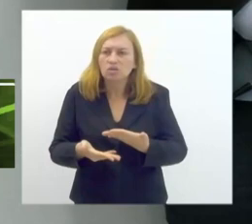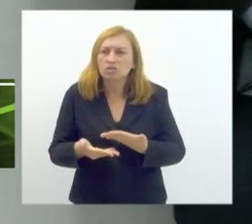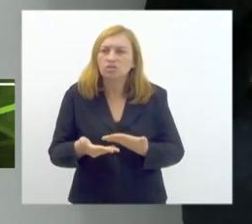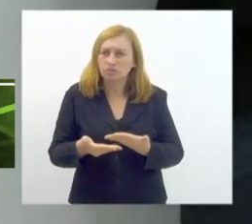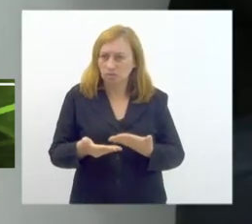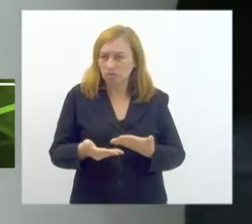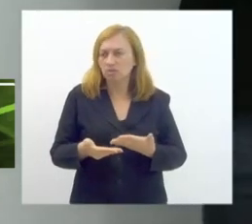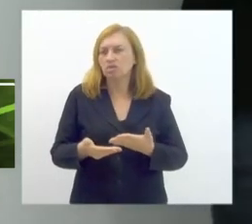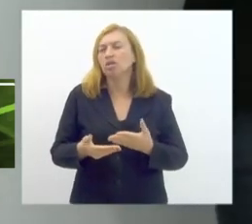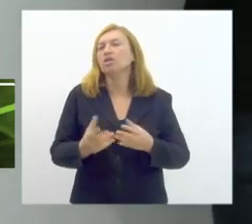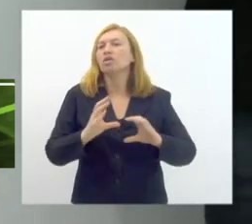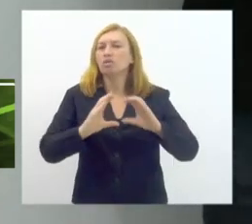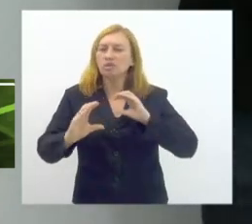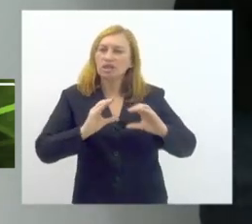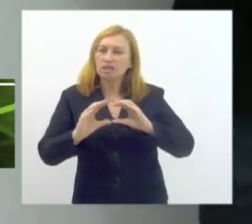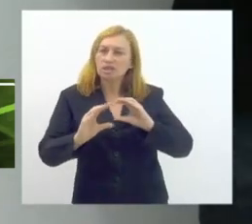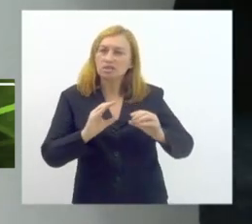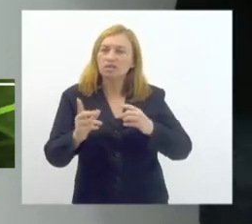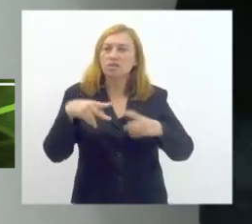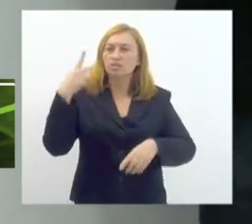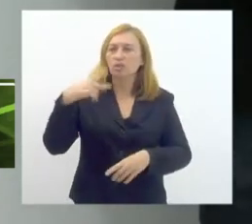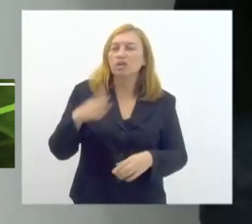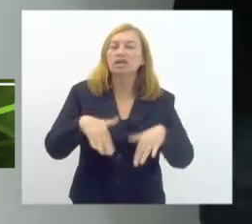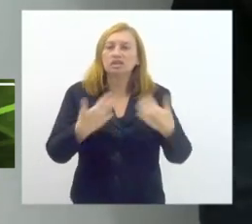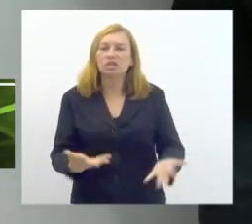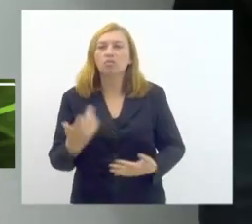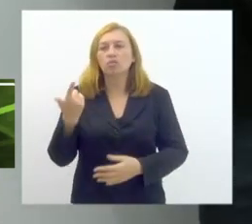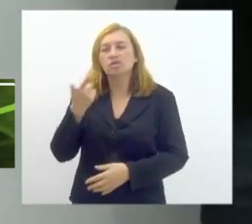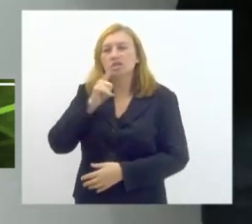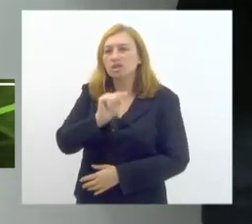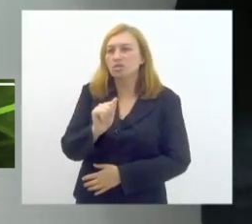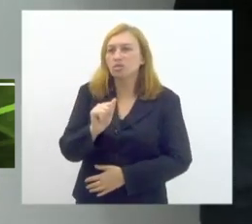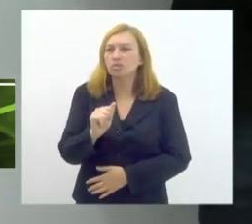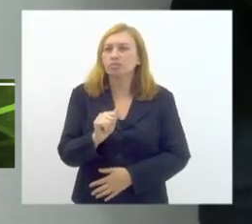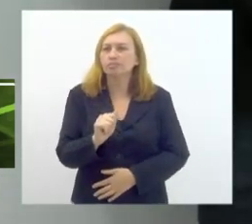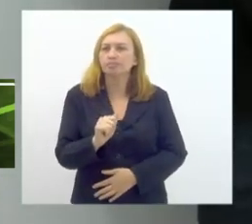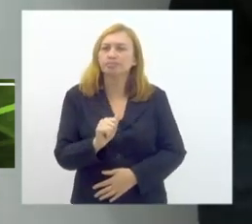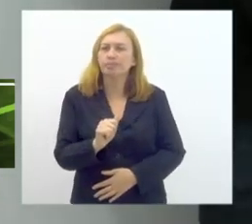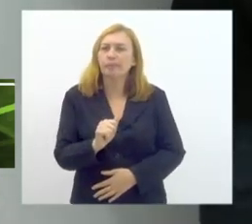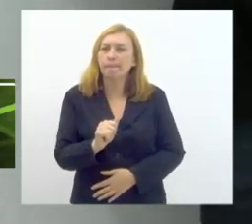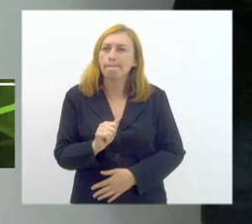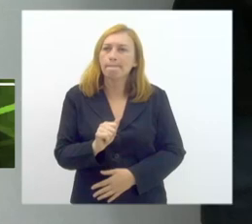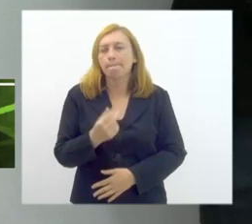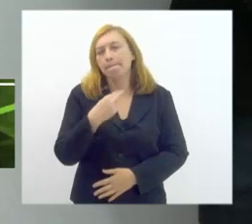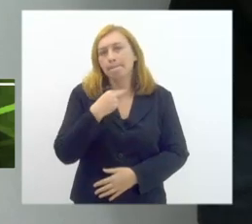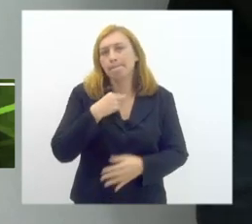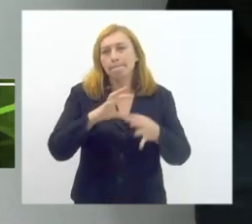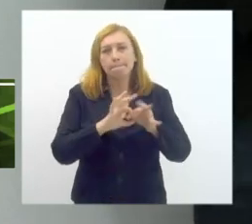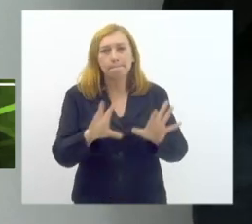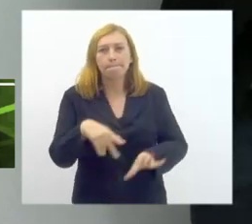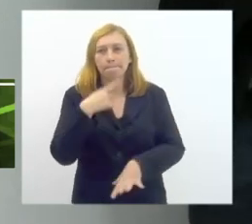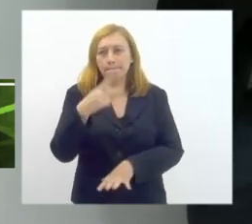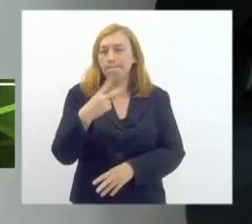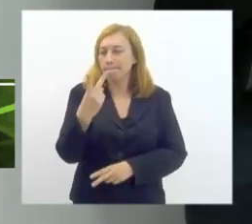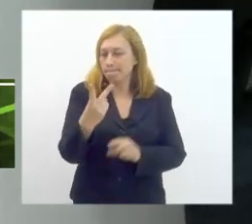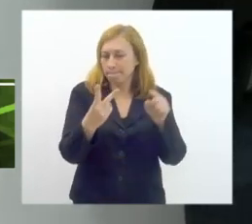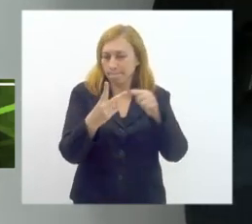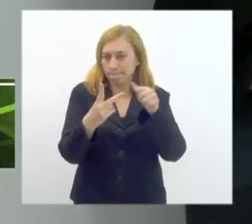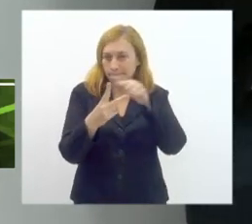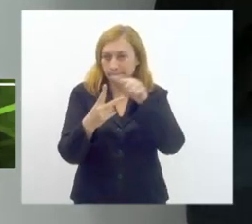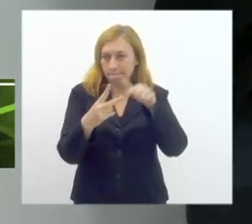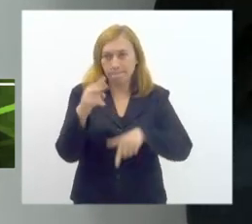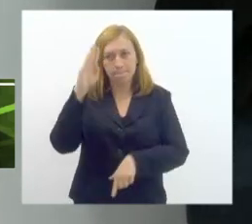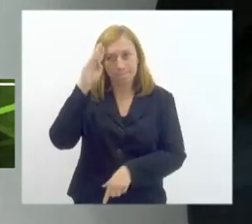dessa política. Então, a gente conseguiu, e aí a gente não pode deixar de destacar, né? Dois pontos de apoio